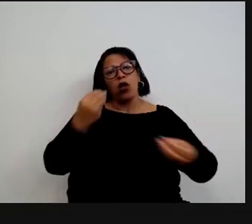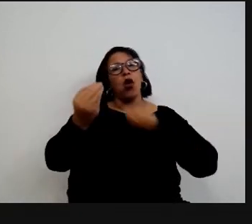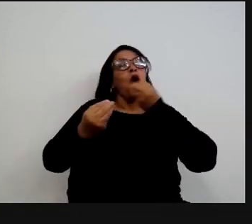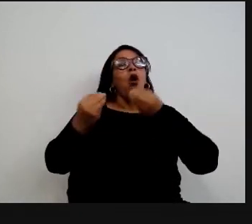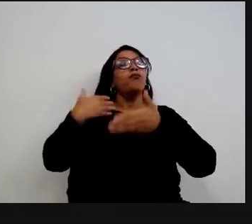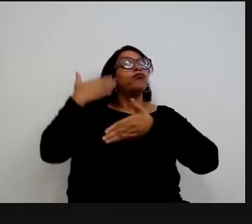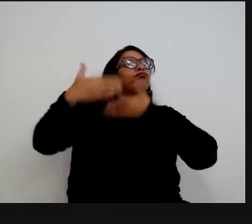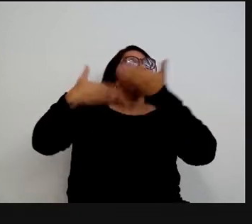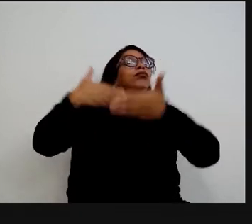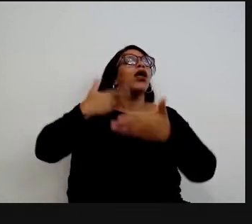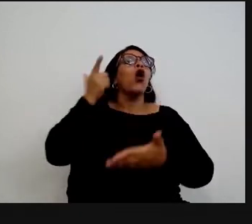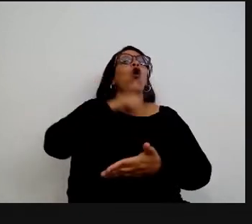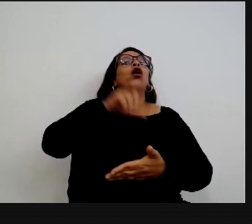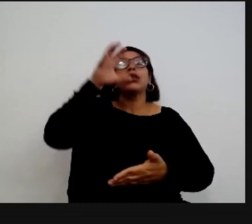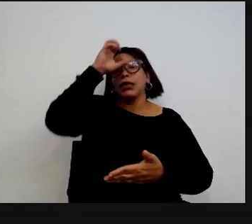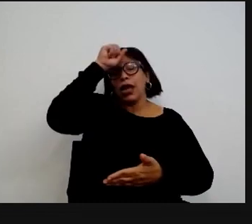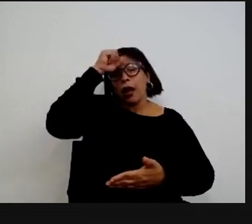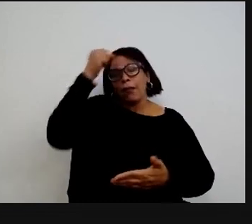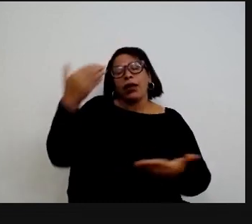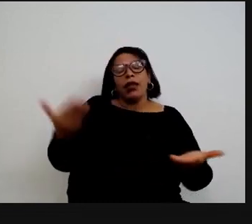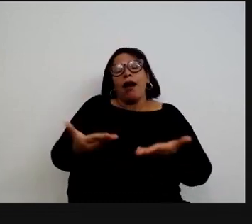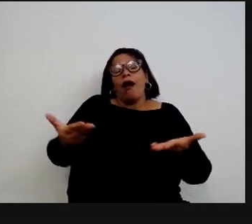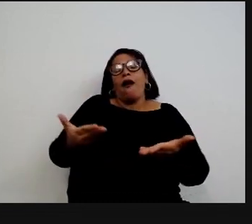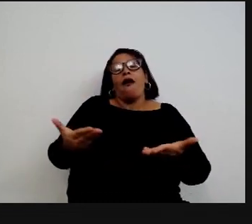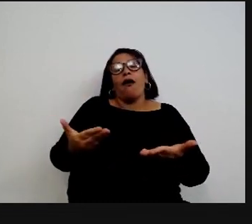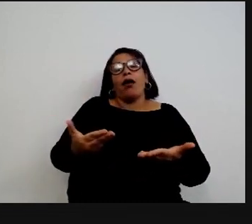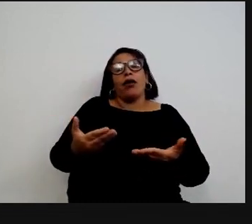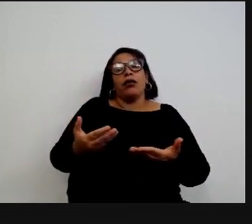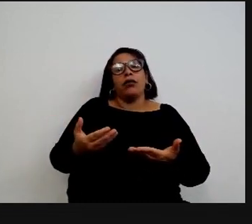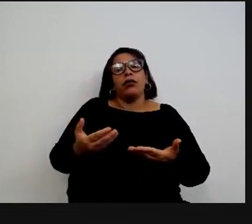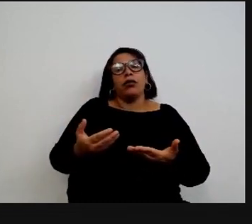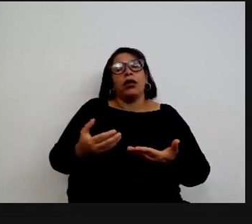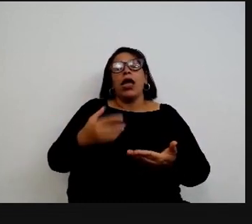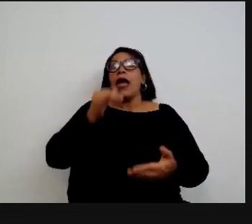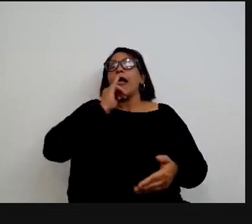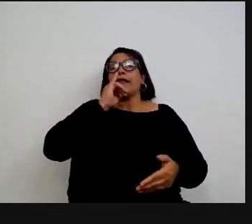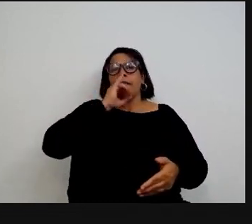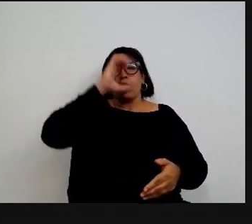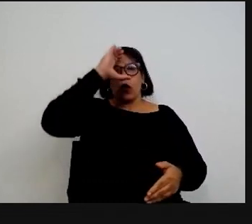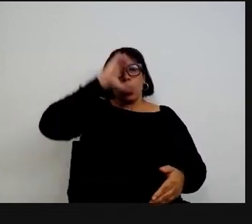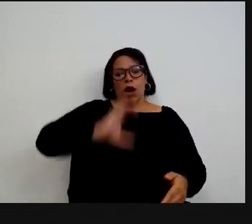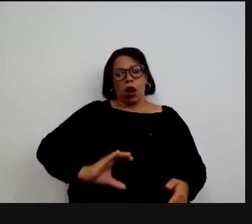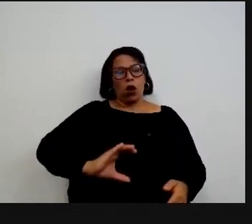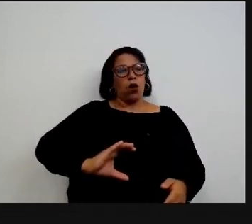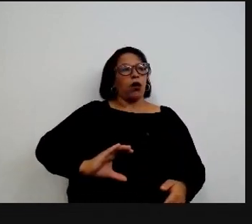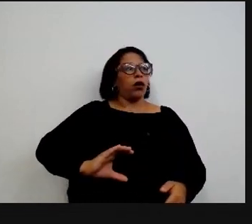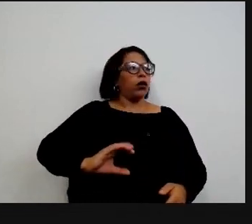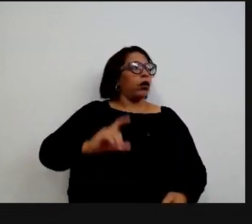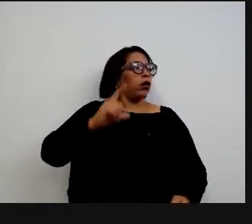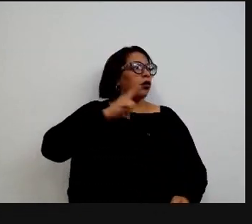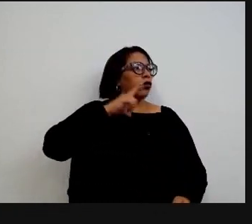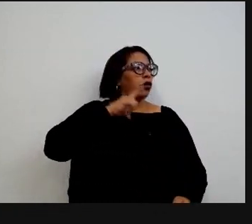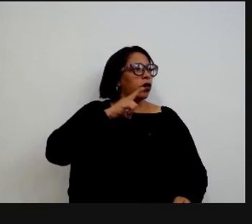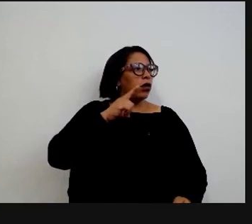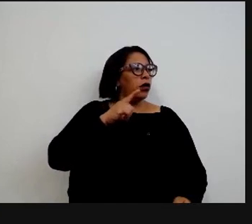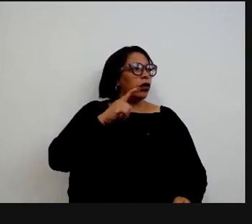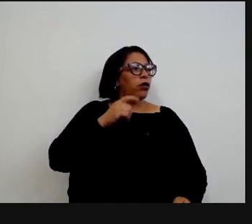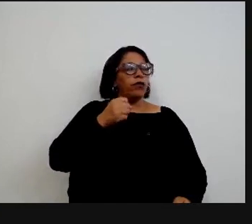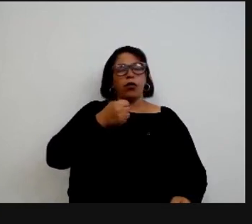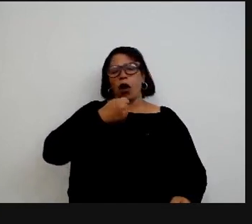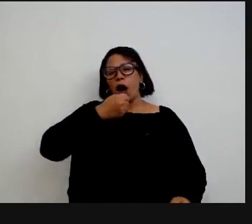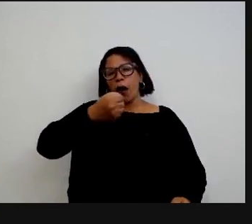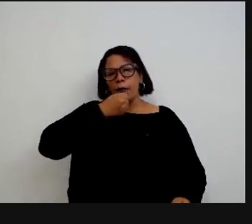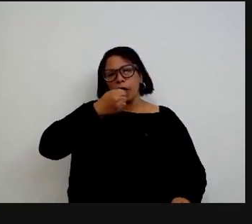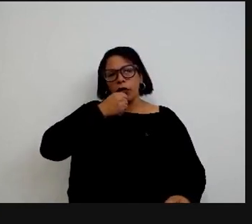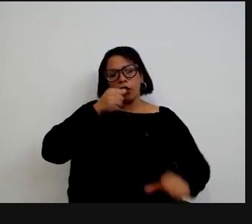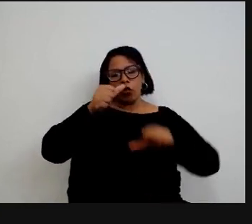nesse processo. E, para finalizar, o processo de como cidadão. Eu tive a possibilidade de fazer uma